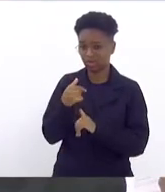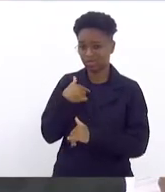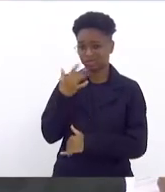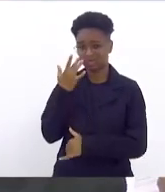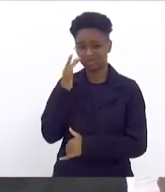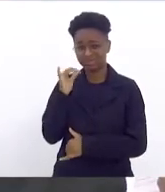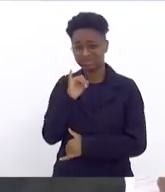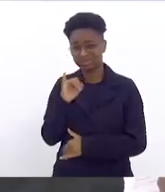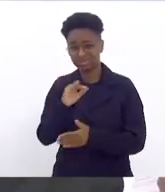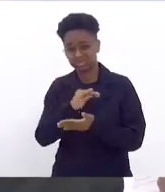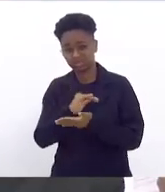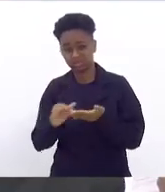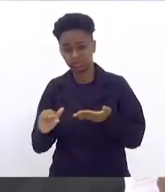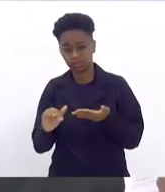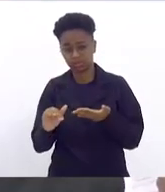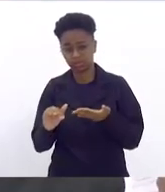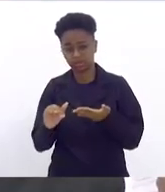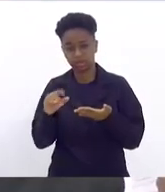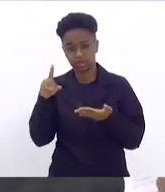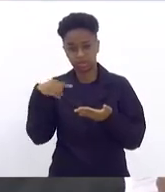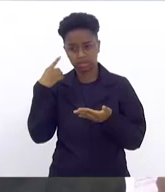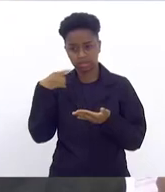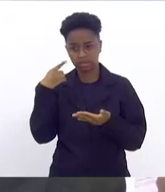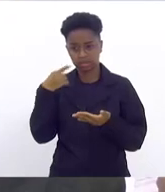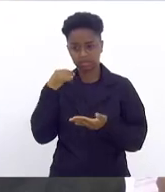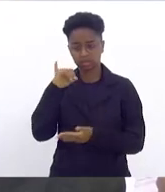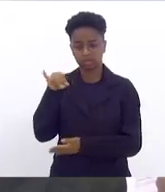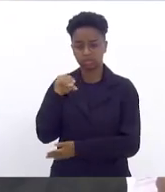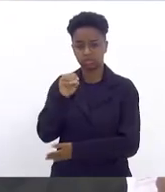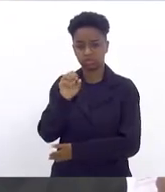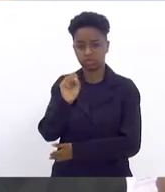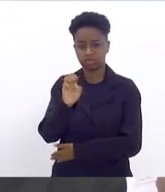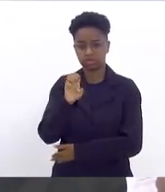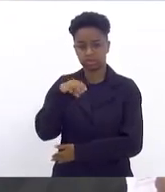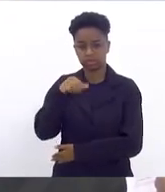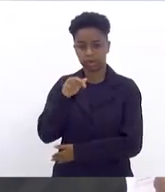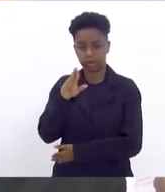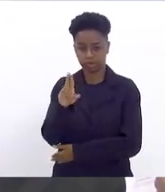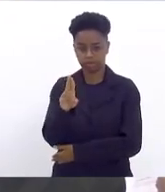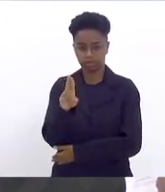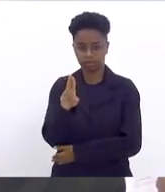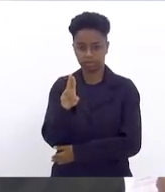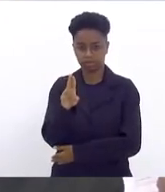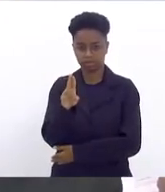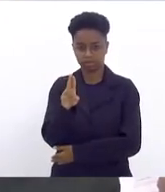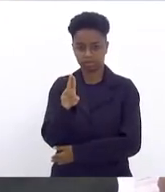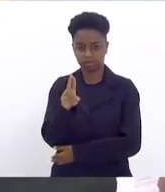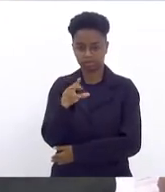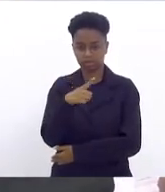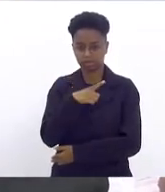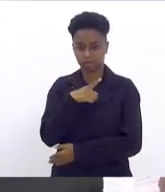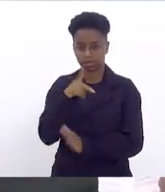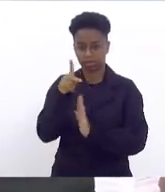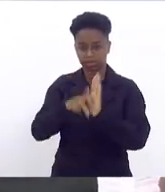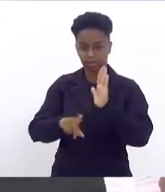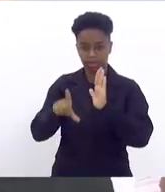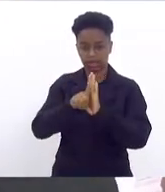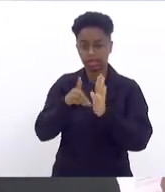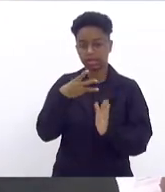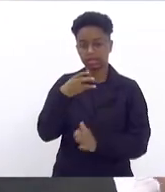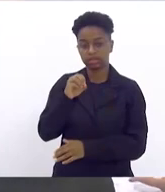foi retirado ou não. Deputado Josimar, professor Josimar, tinha aí um PL 301,